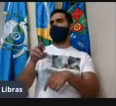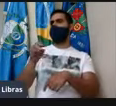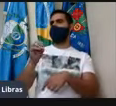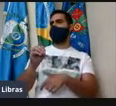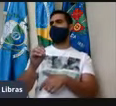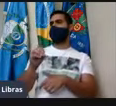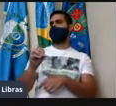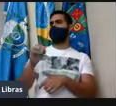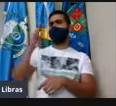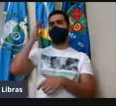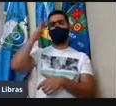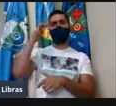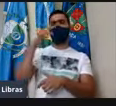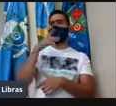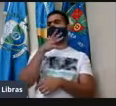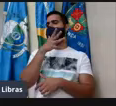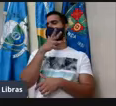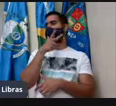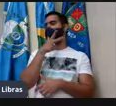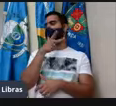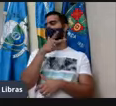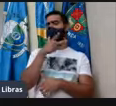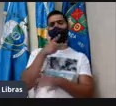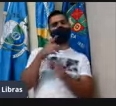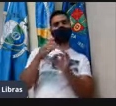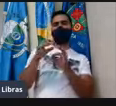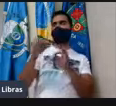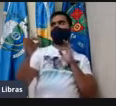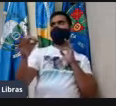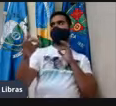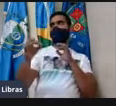vê que a gente ainda está engatinhando, muito longe.